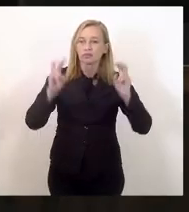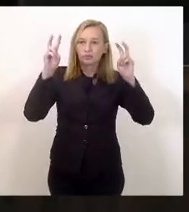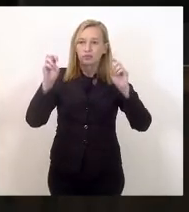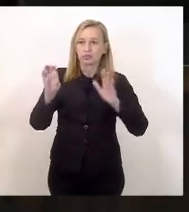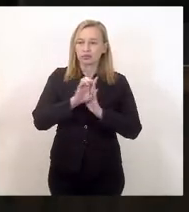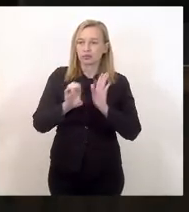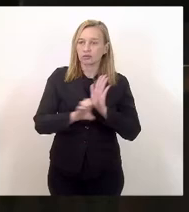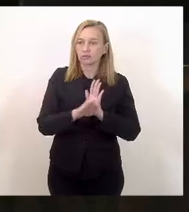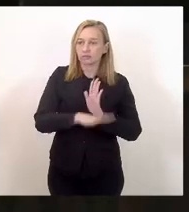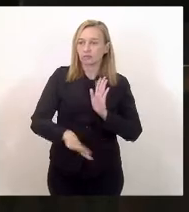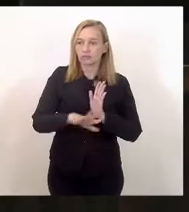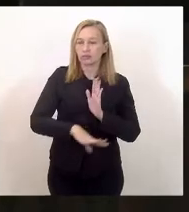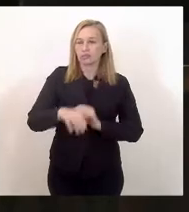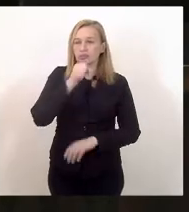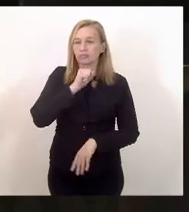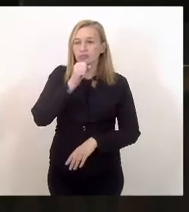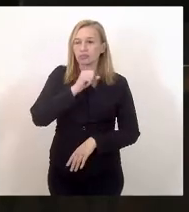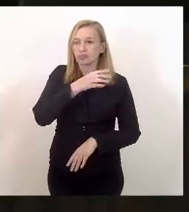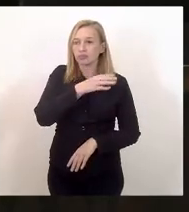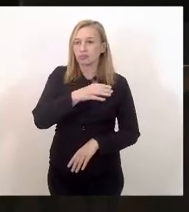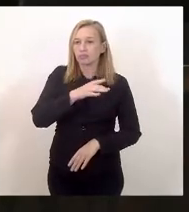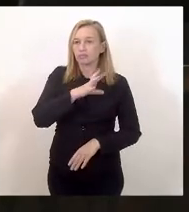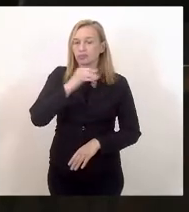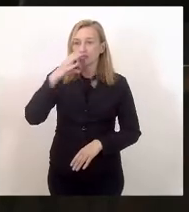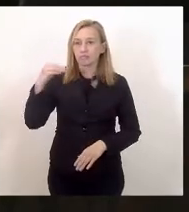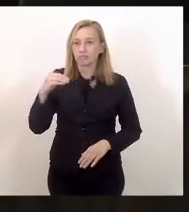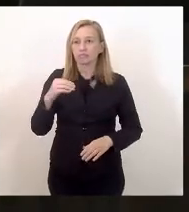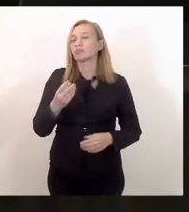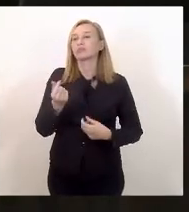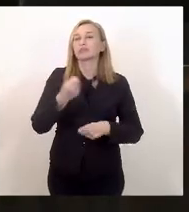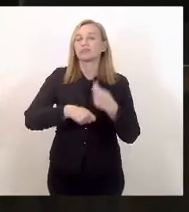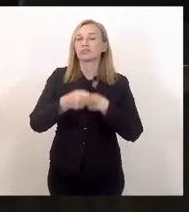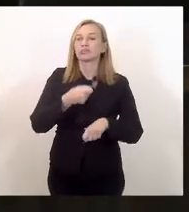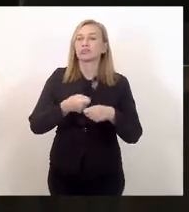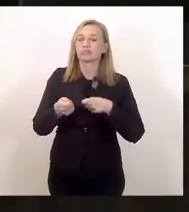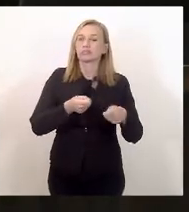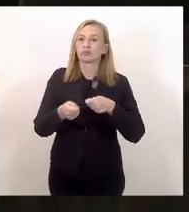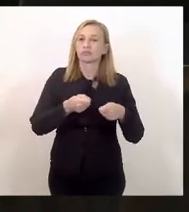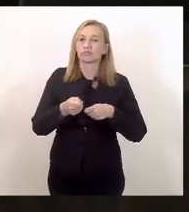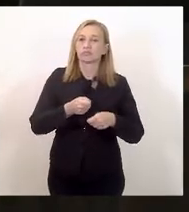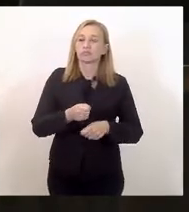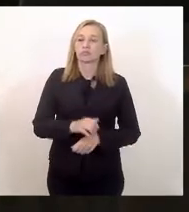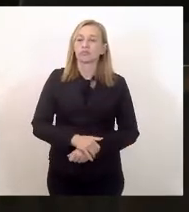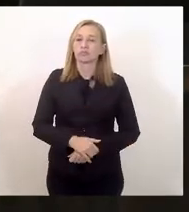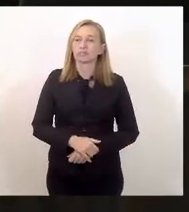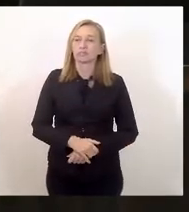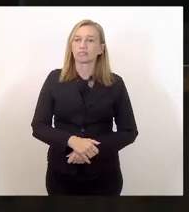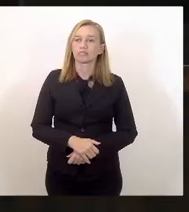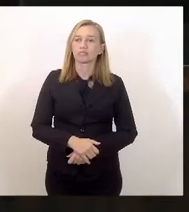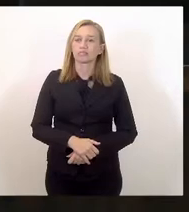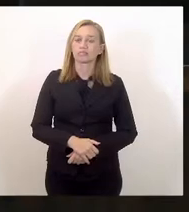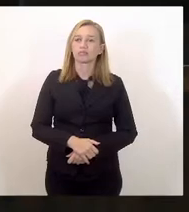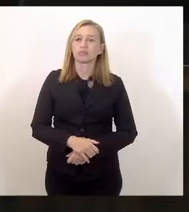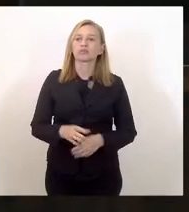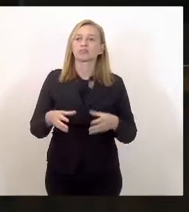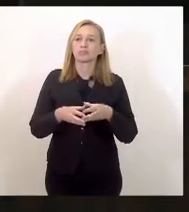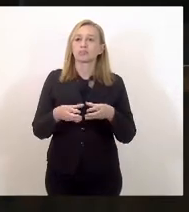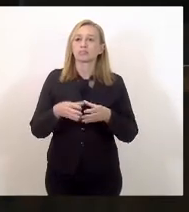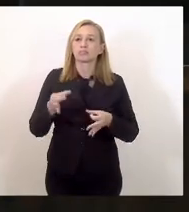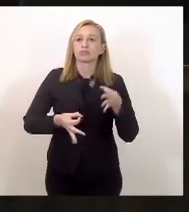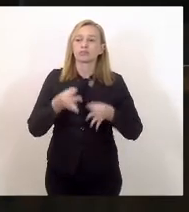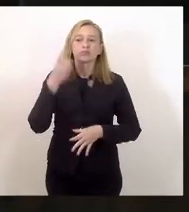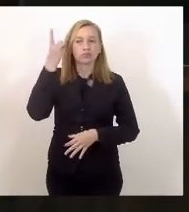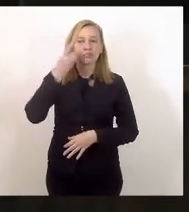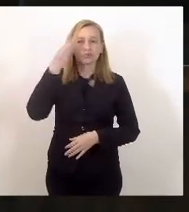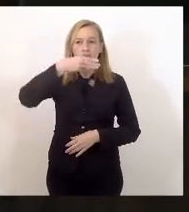do Adolescente, do Idoso, Segurança Pública e Assunto de Polícia, e de Orçamento, Finanças, Fiscalização Financeira e Controle. Para emitir parecer pela Comissão de Constituição e Justiça,